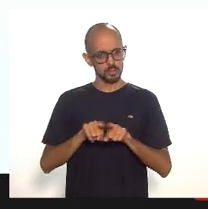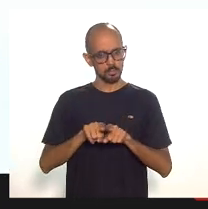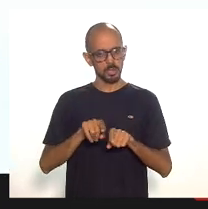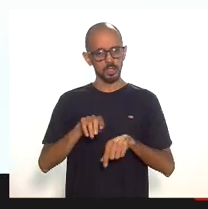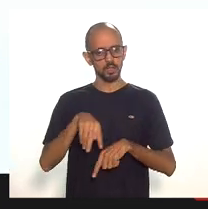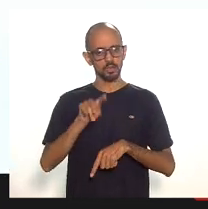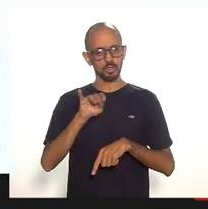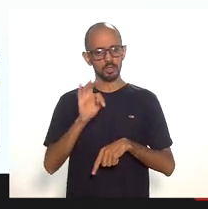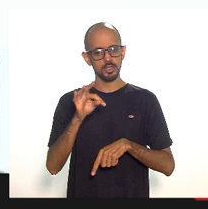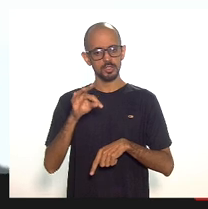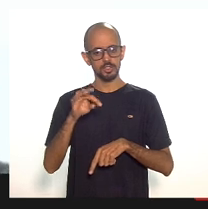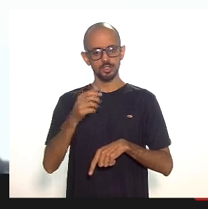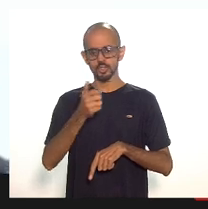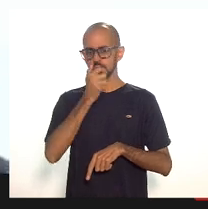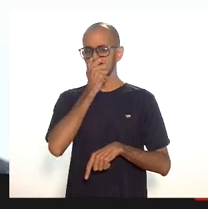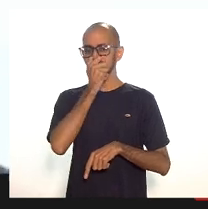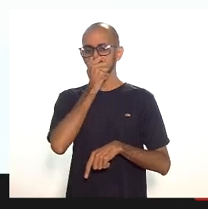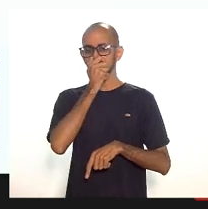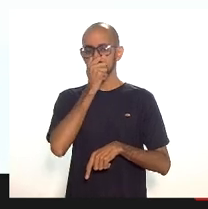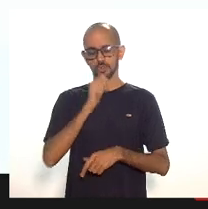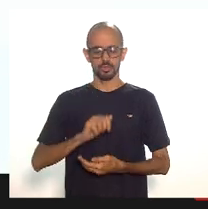intubação.